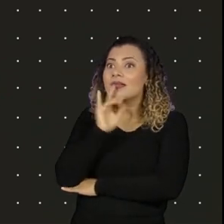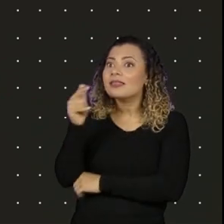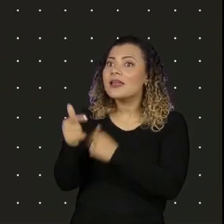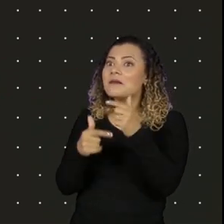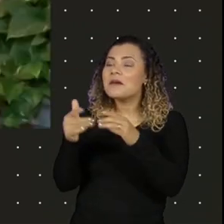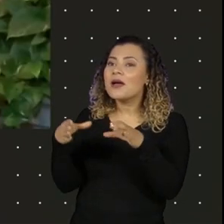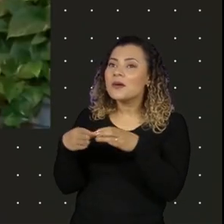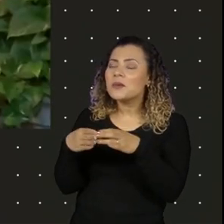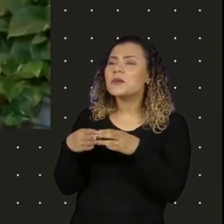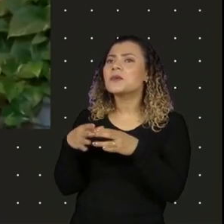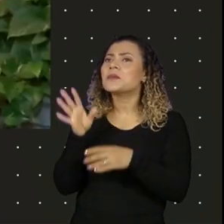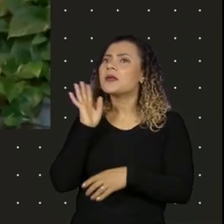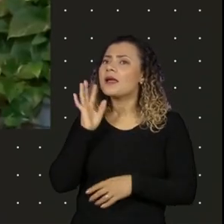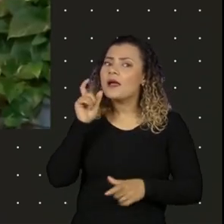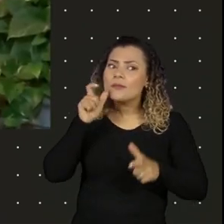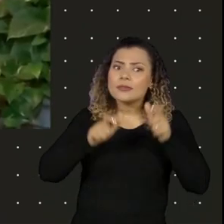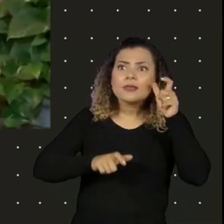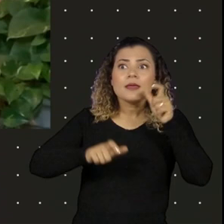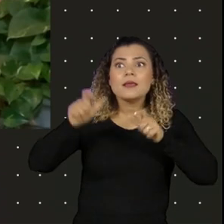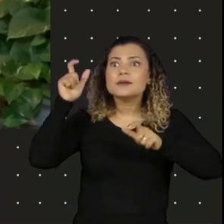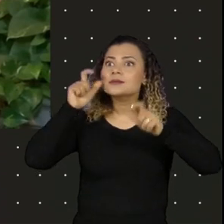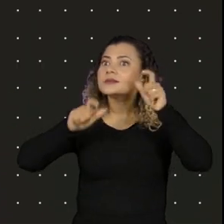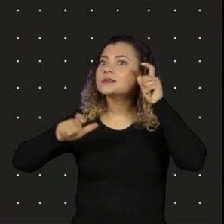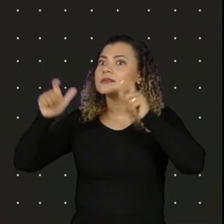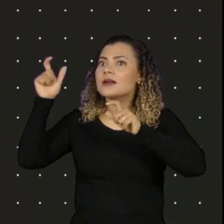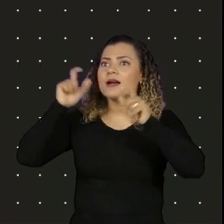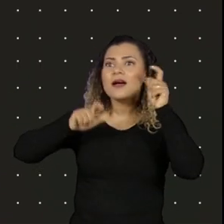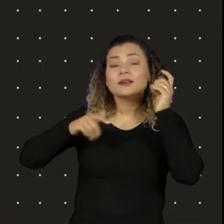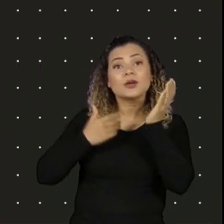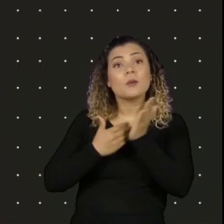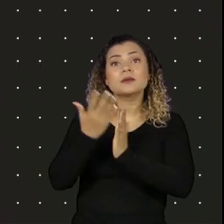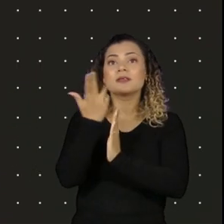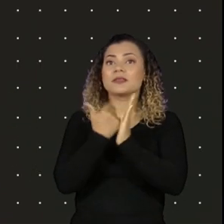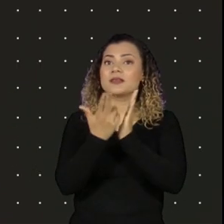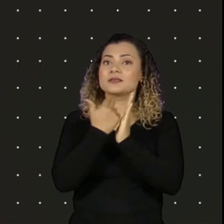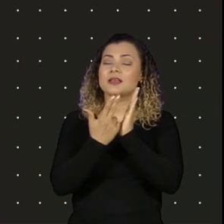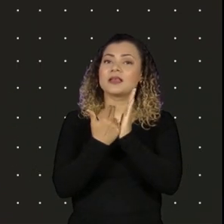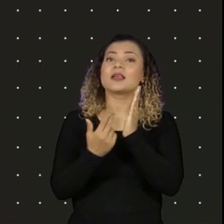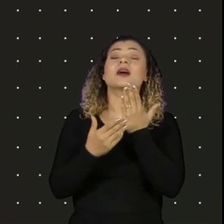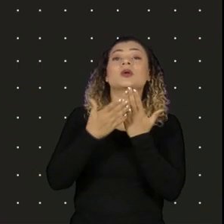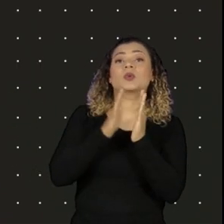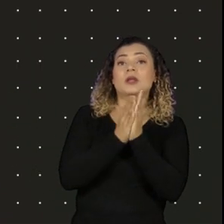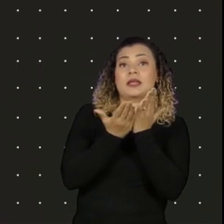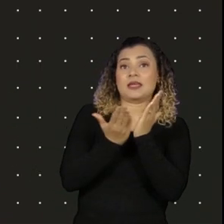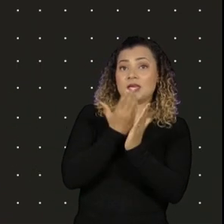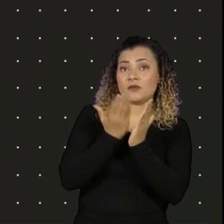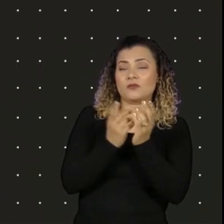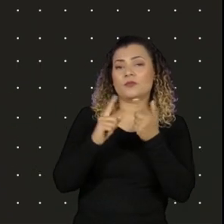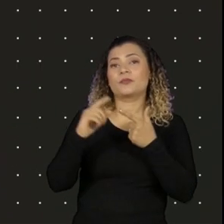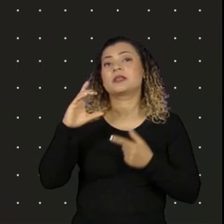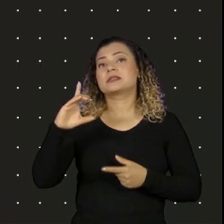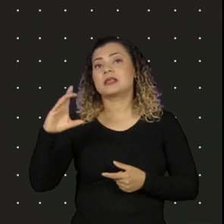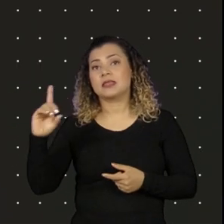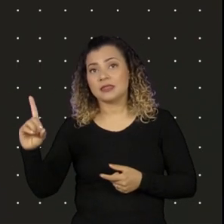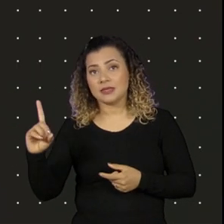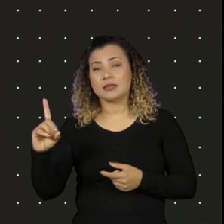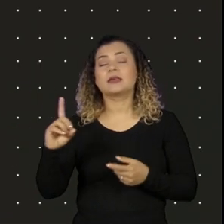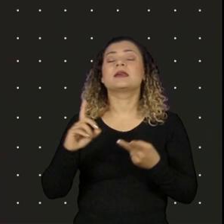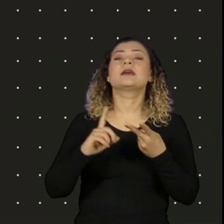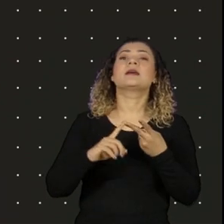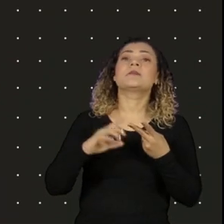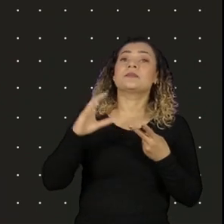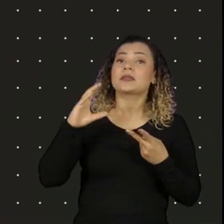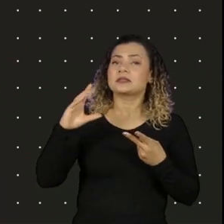Mário. E fui me interessando. Eu comecei desenhando capa de livro, capa de CD, cartaz de peça. Depois, quando eu fui ver, eu já